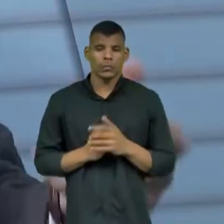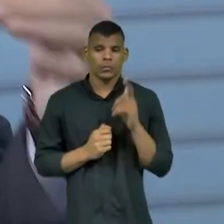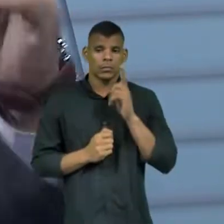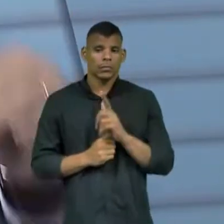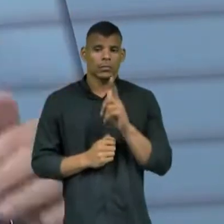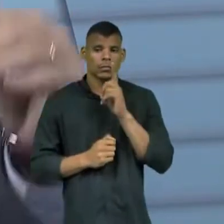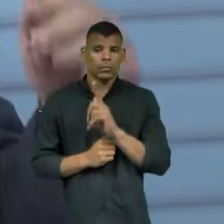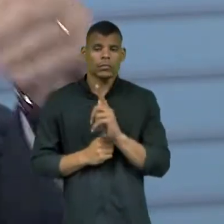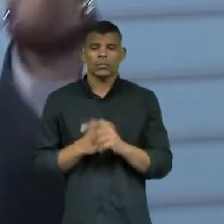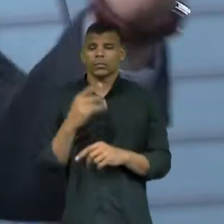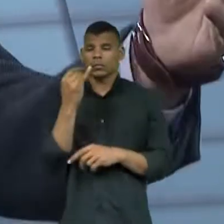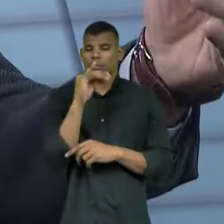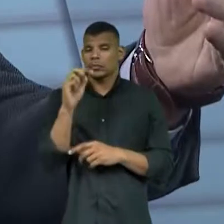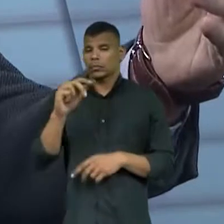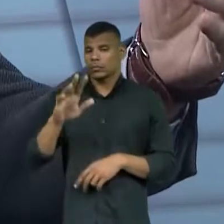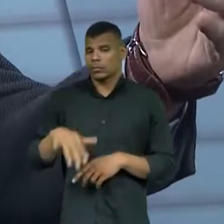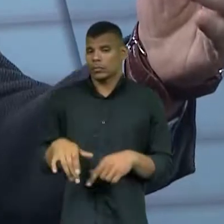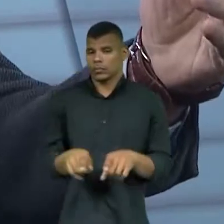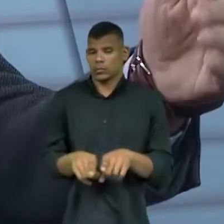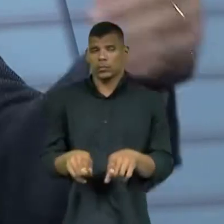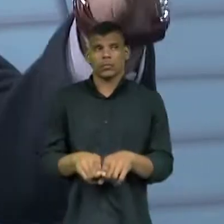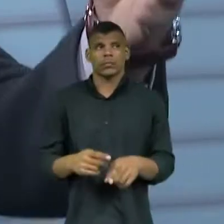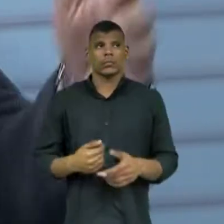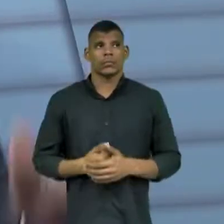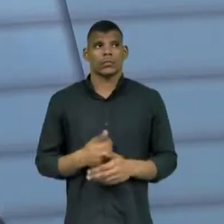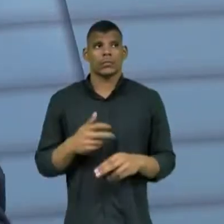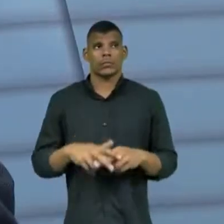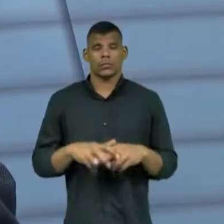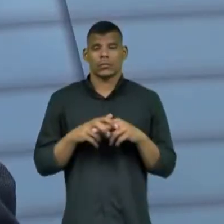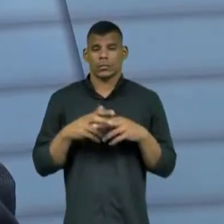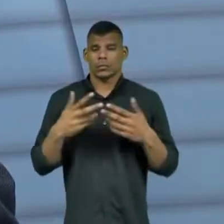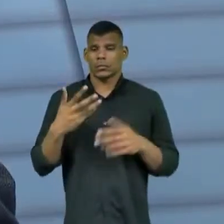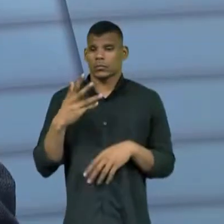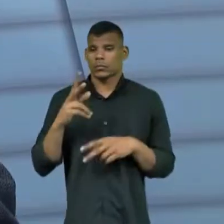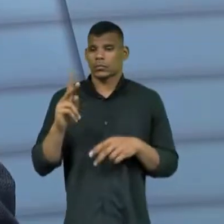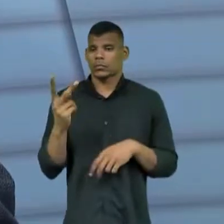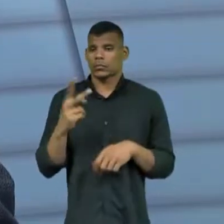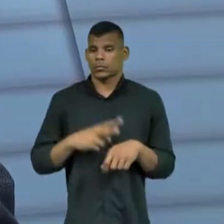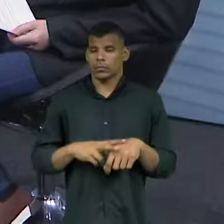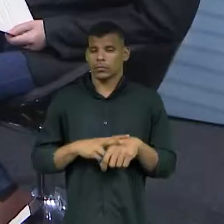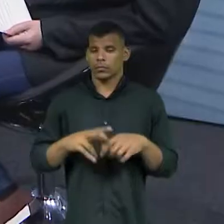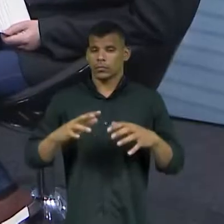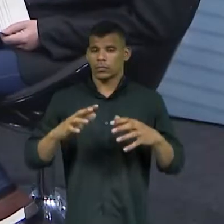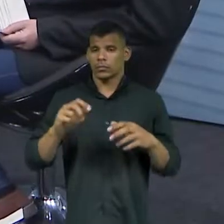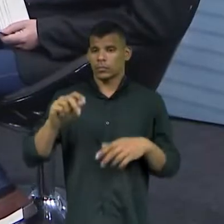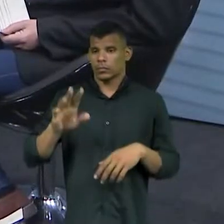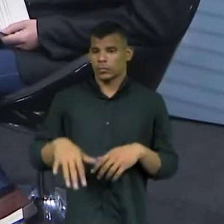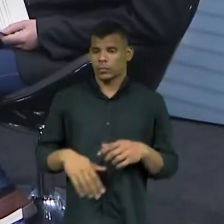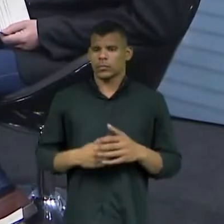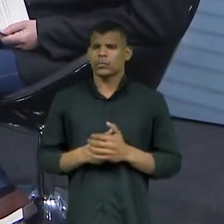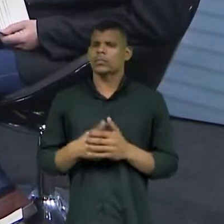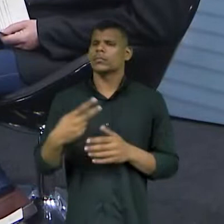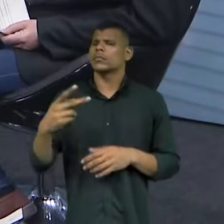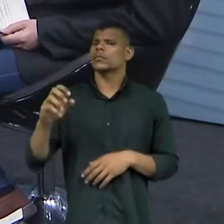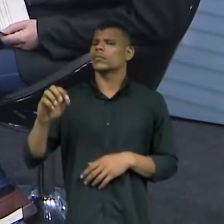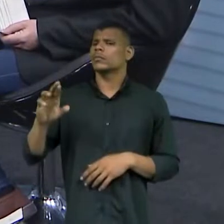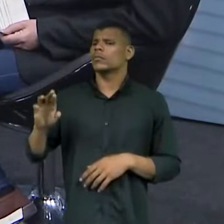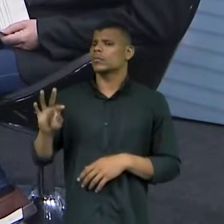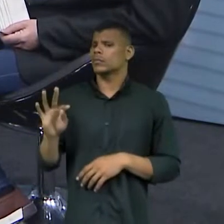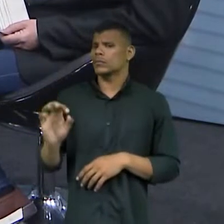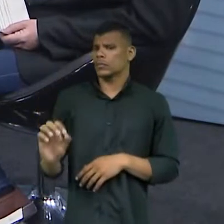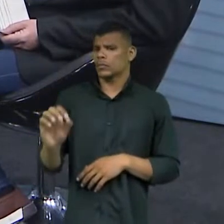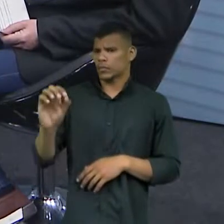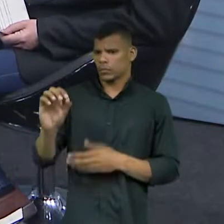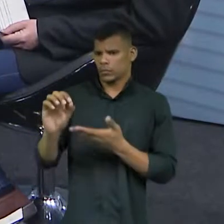muita energia mais barata e, portanto, o hidrogênio vai sair mais barato daqui. Aliás, o porto do Percém já foi construído estrategicamente. Eu me